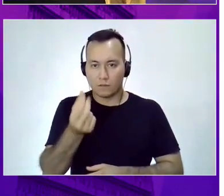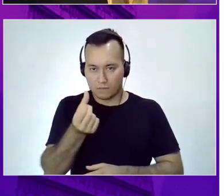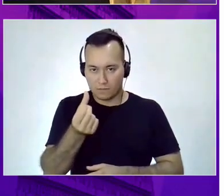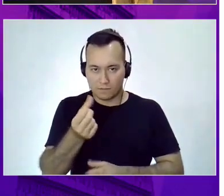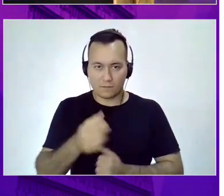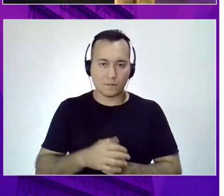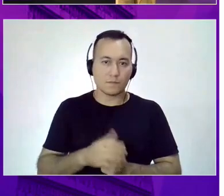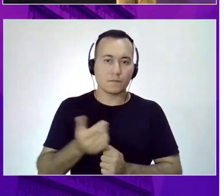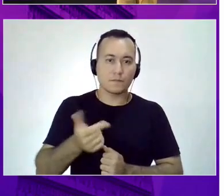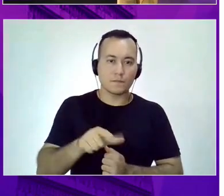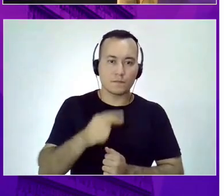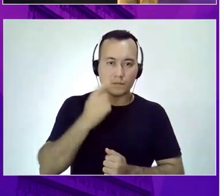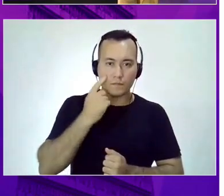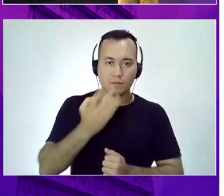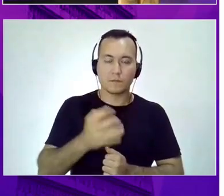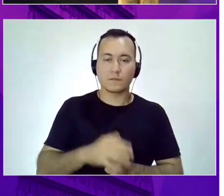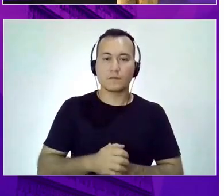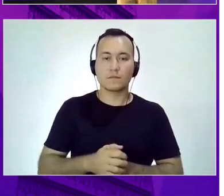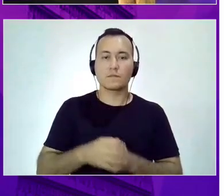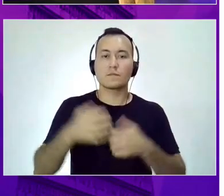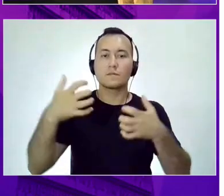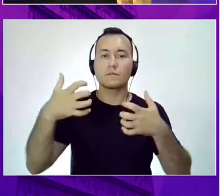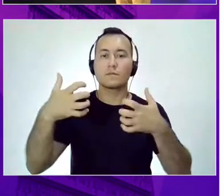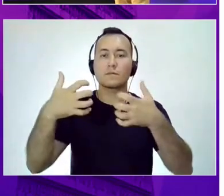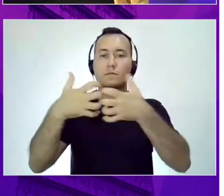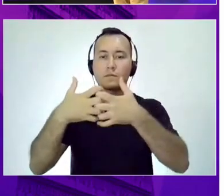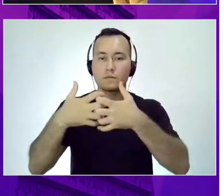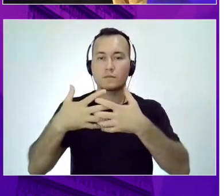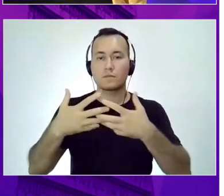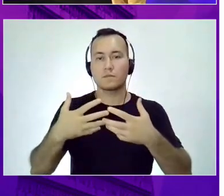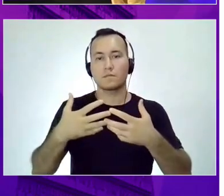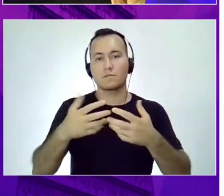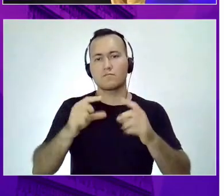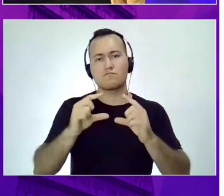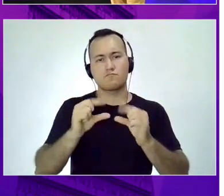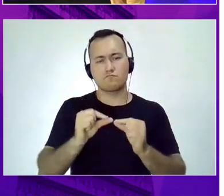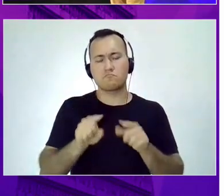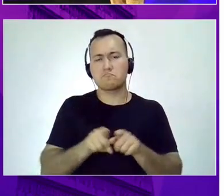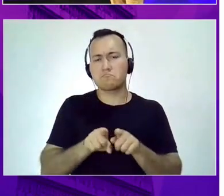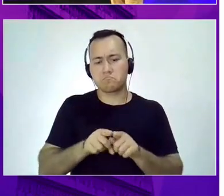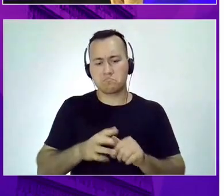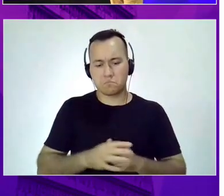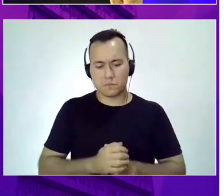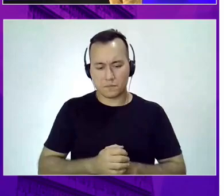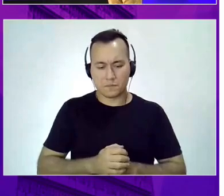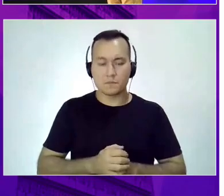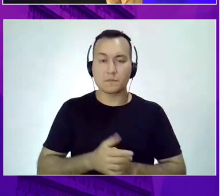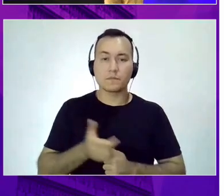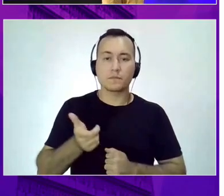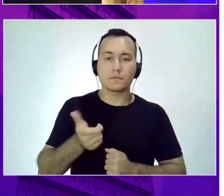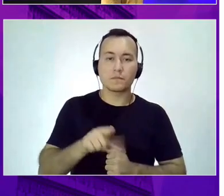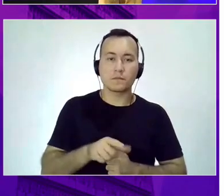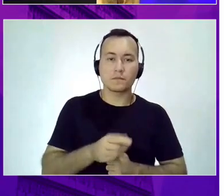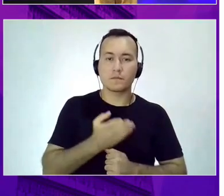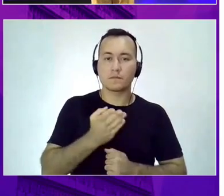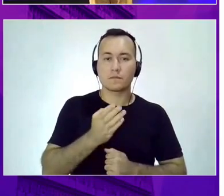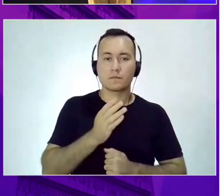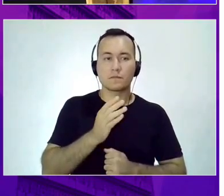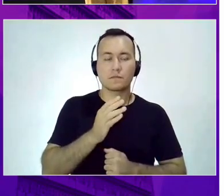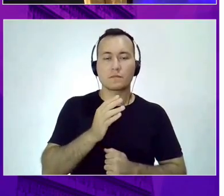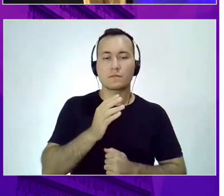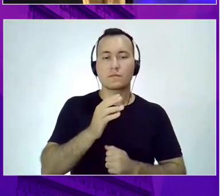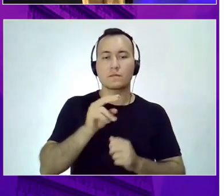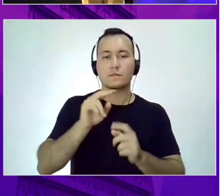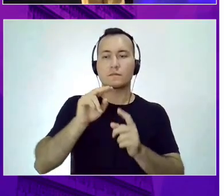uso agora dos outros serviços. E também conseguimos atender todos os aspectos de observabilidade, né?